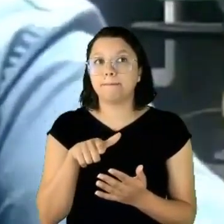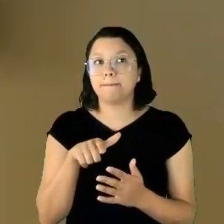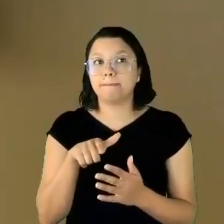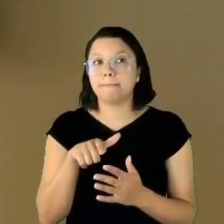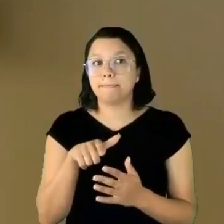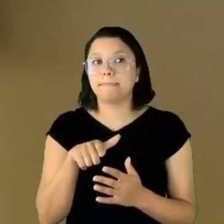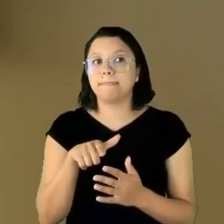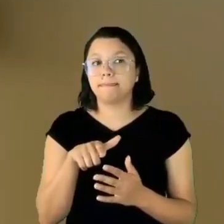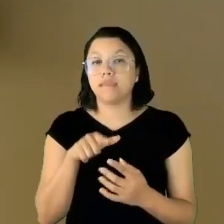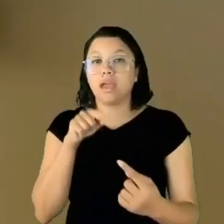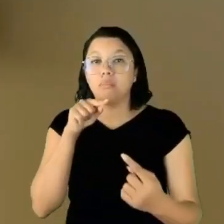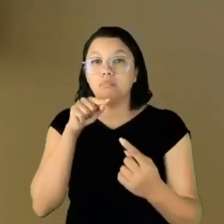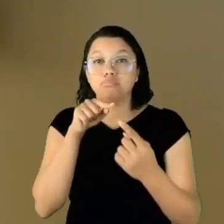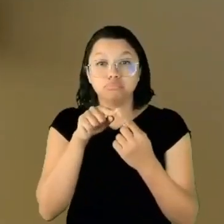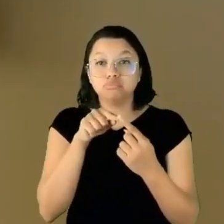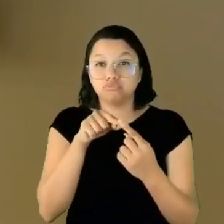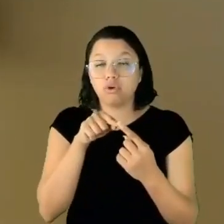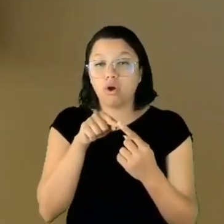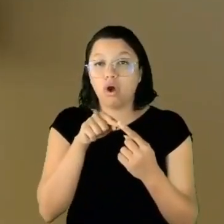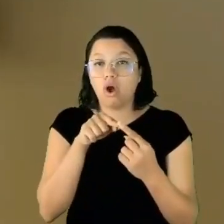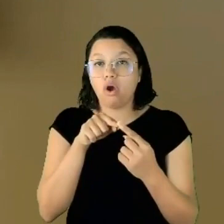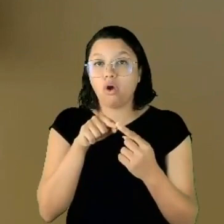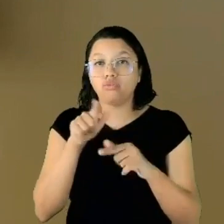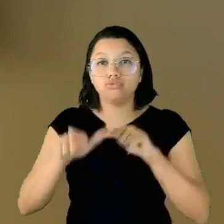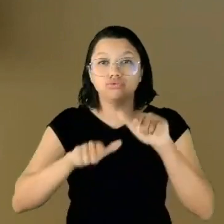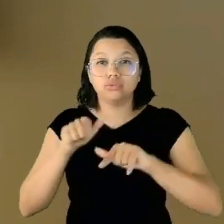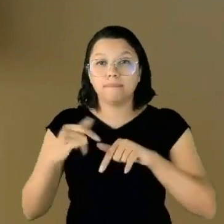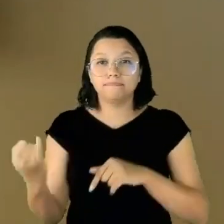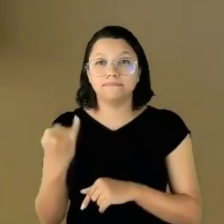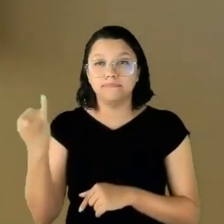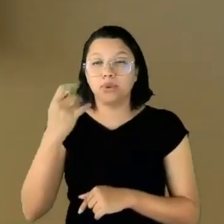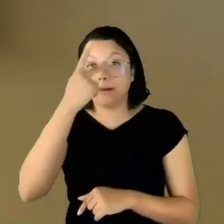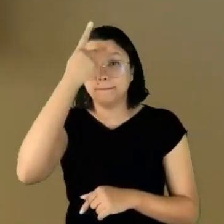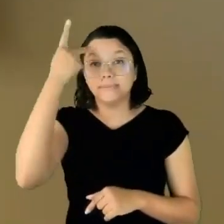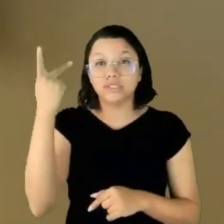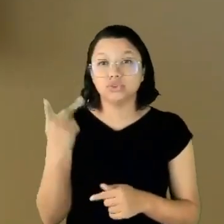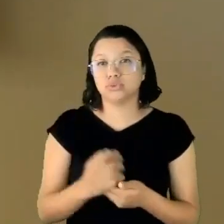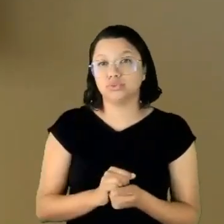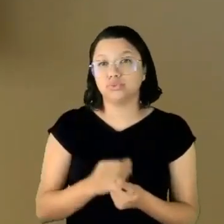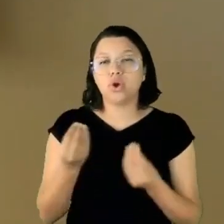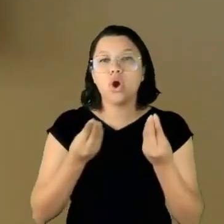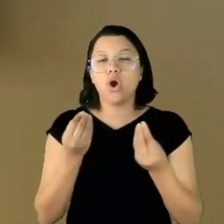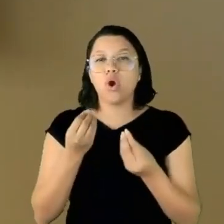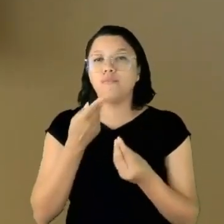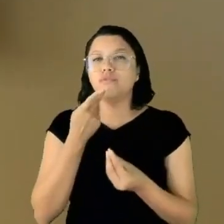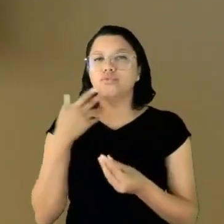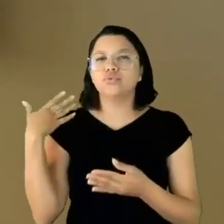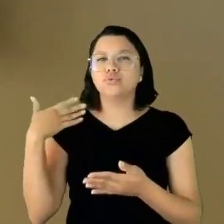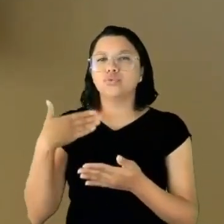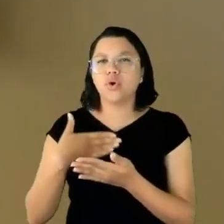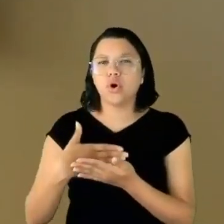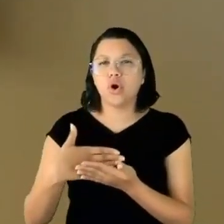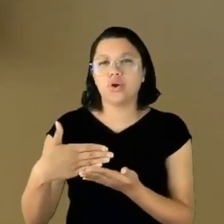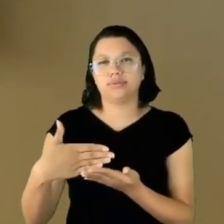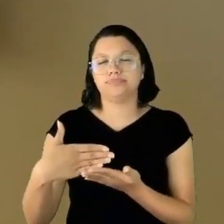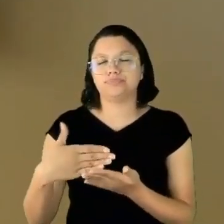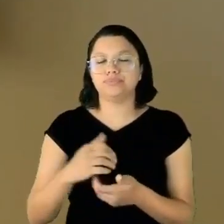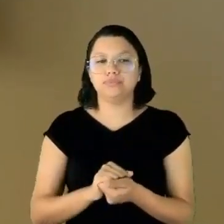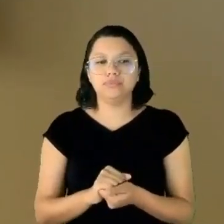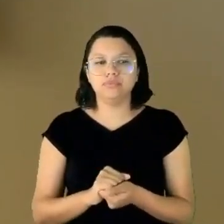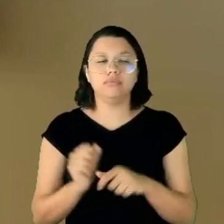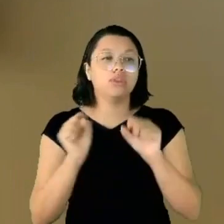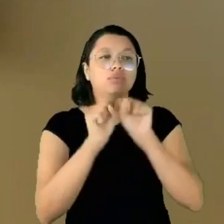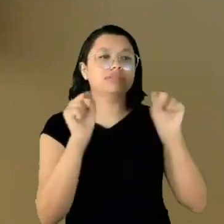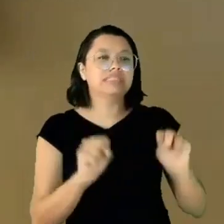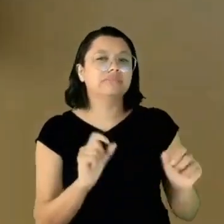fundamental das pessoas como você bem falou no início o sistema não vai